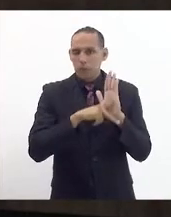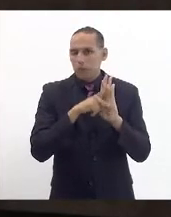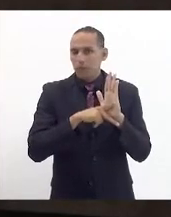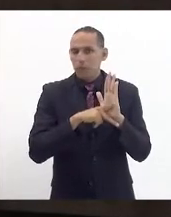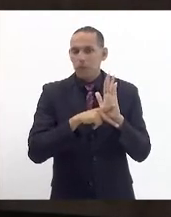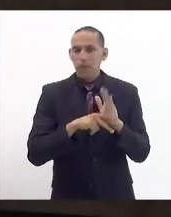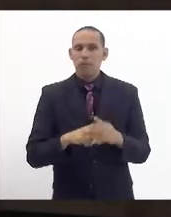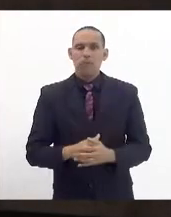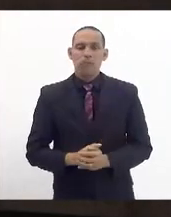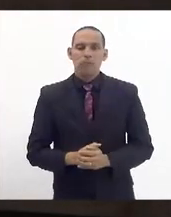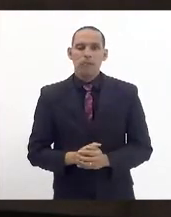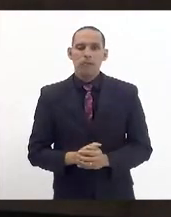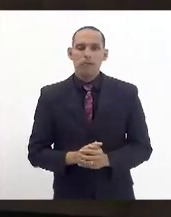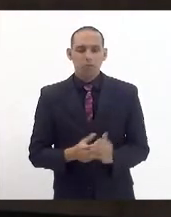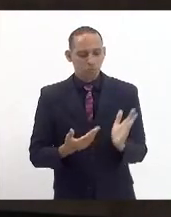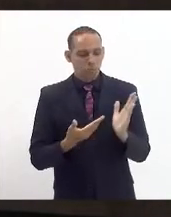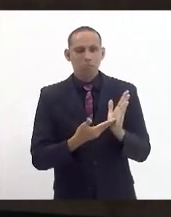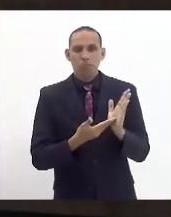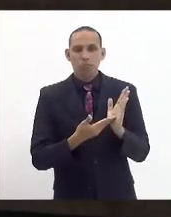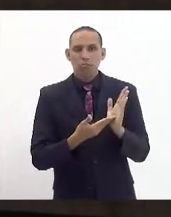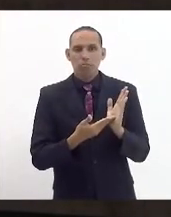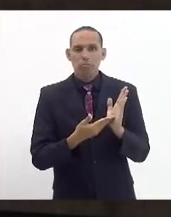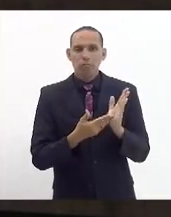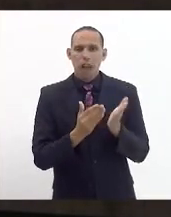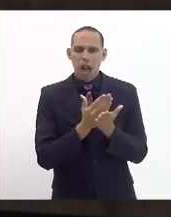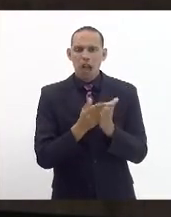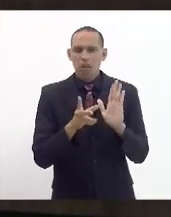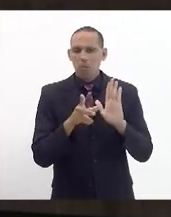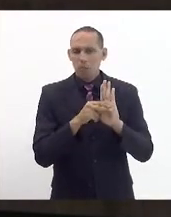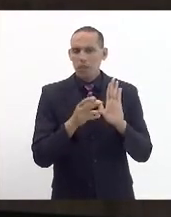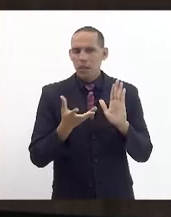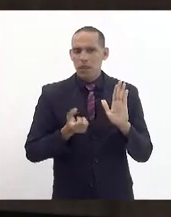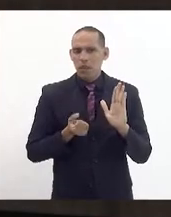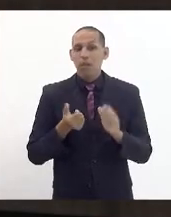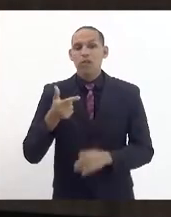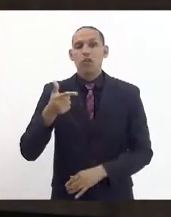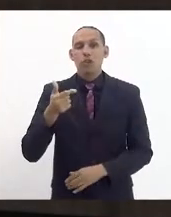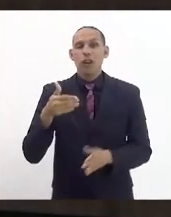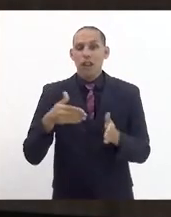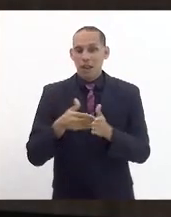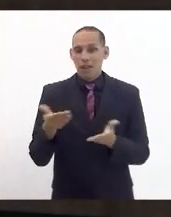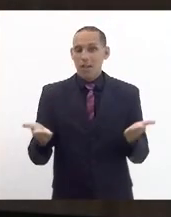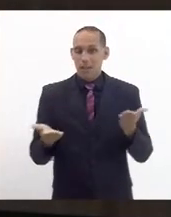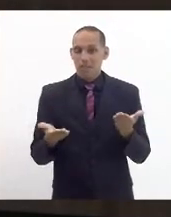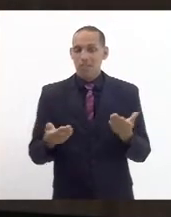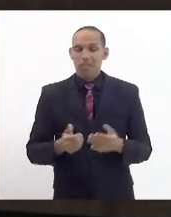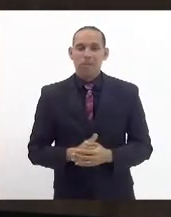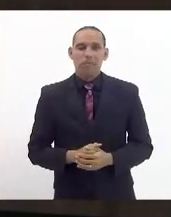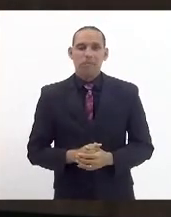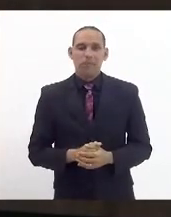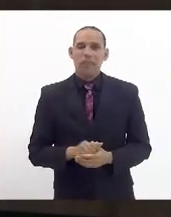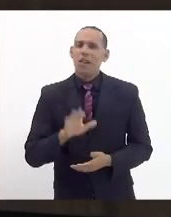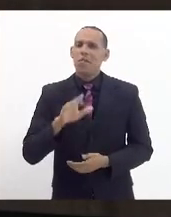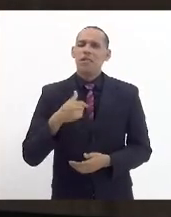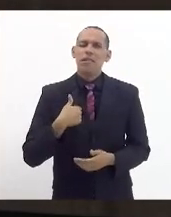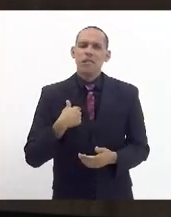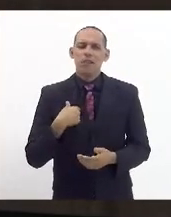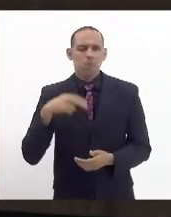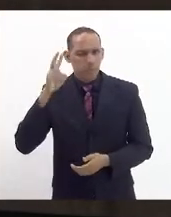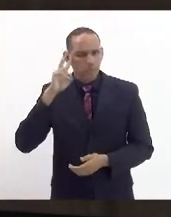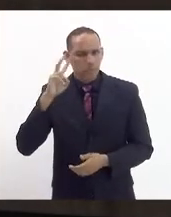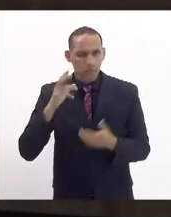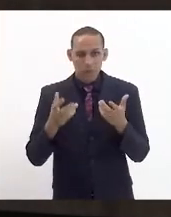Certo. Ele recebeu algumas emendas. 12 até o presente momento. Mas o que eu queria lhe